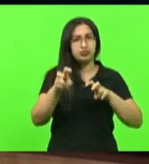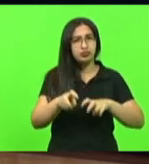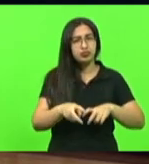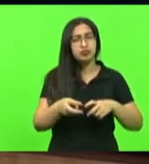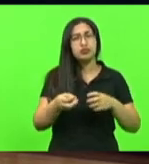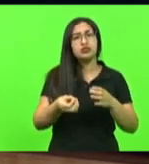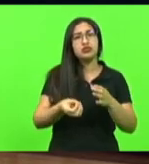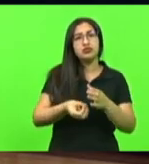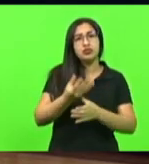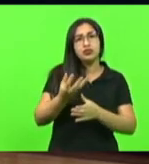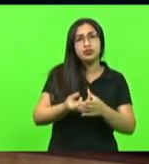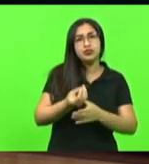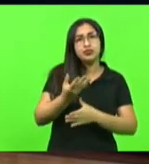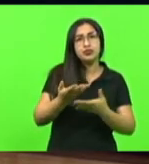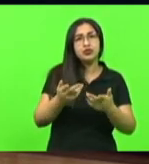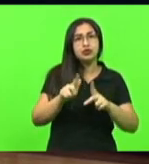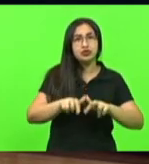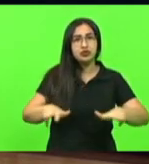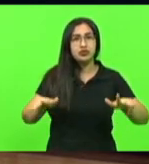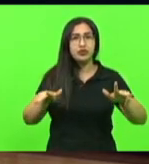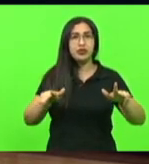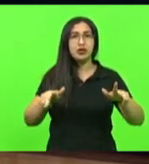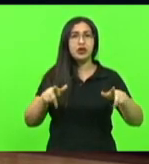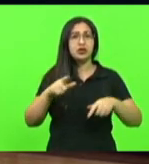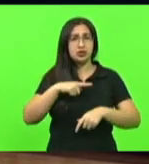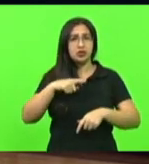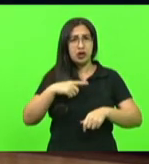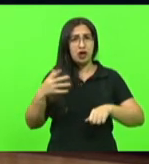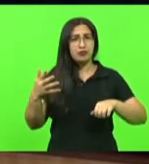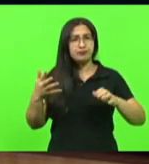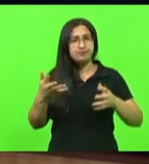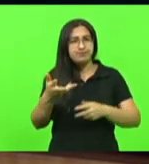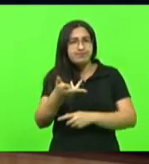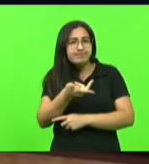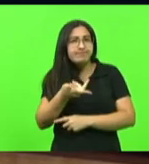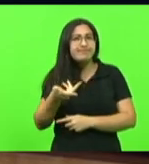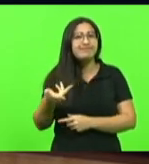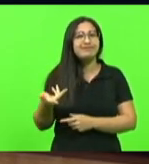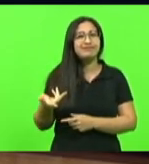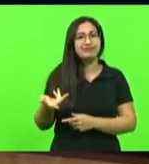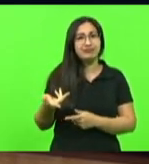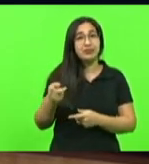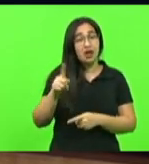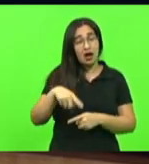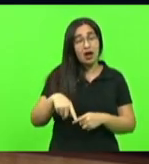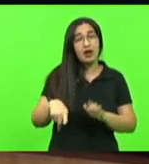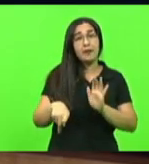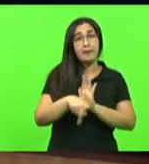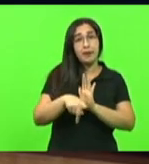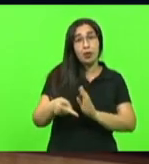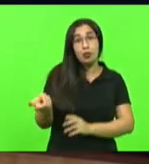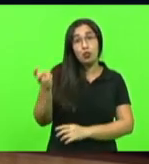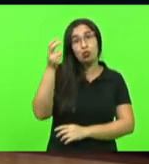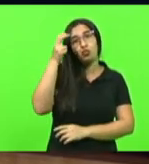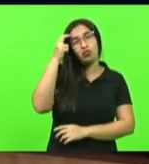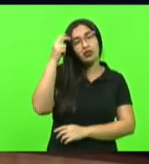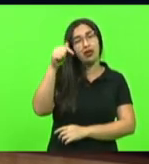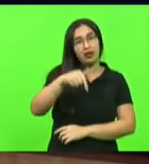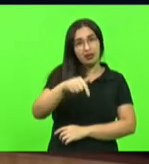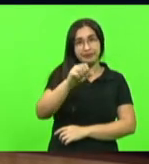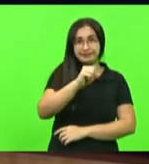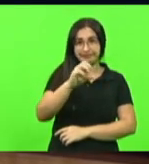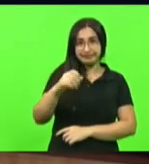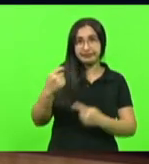produzissem não fosse de qualidade, não fosse também um patrimônio cultural que a gente precisa preservar.